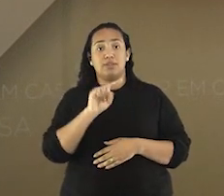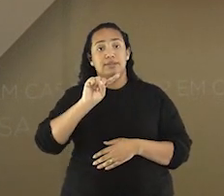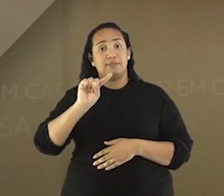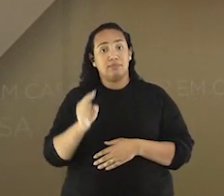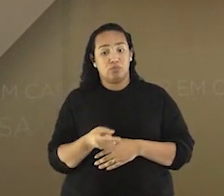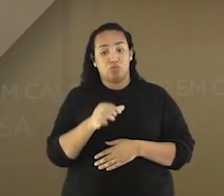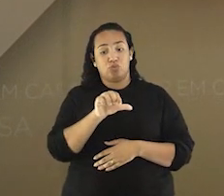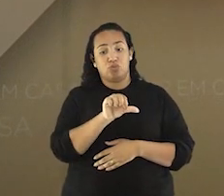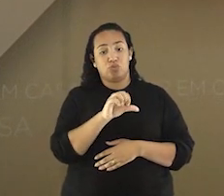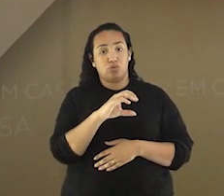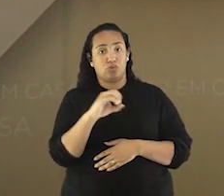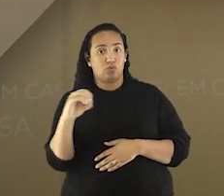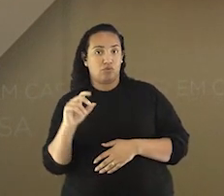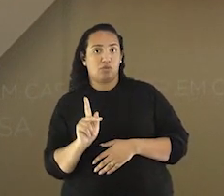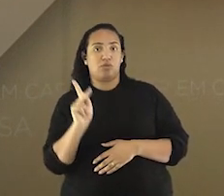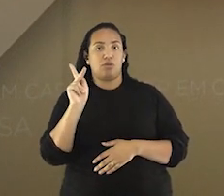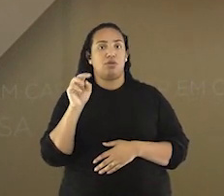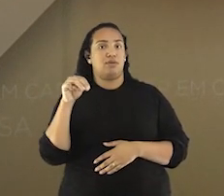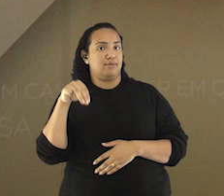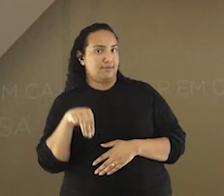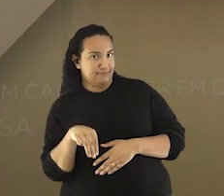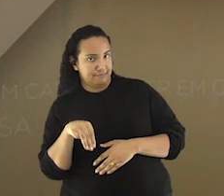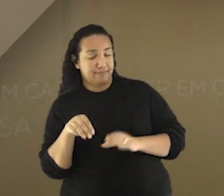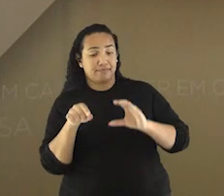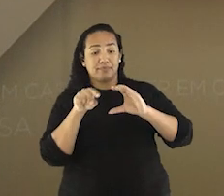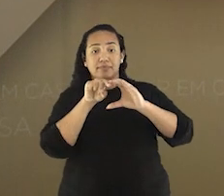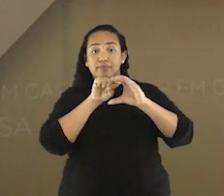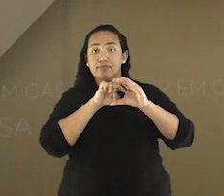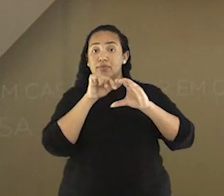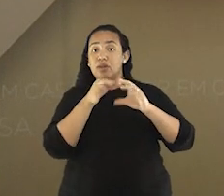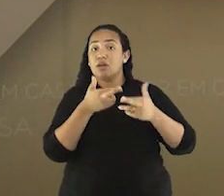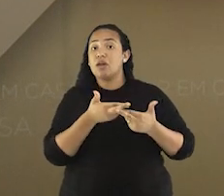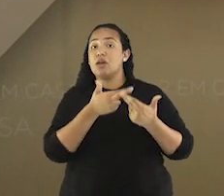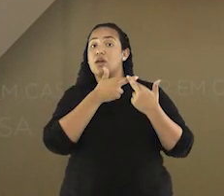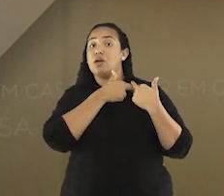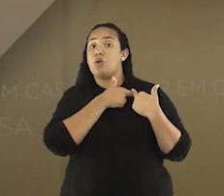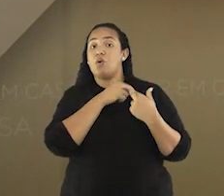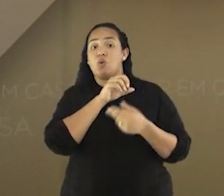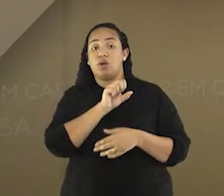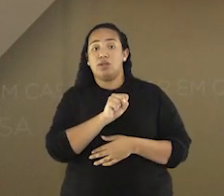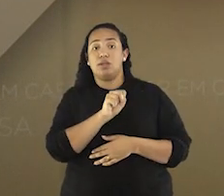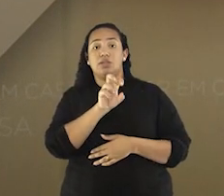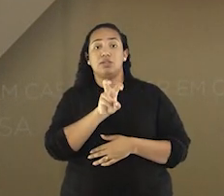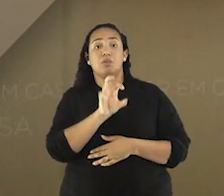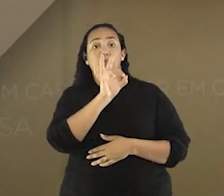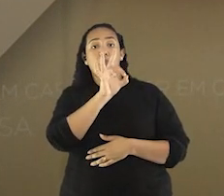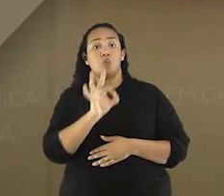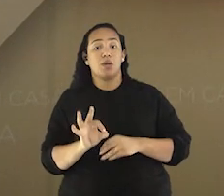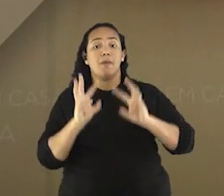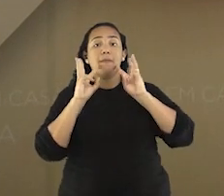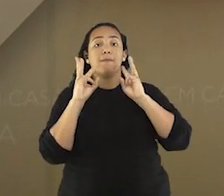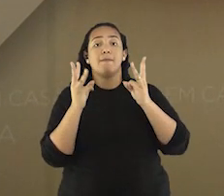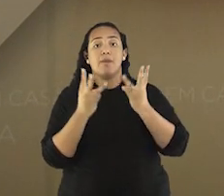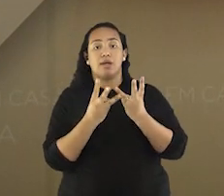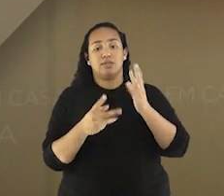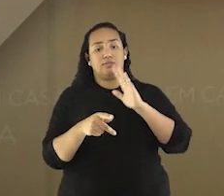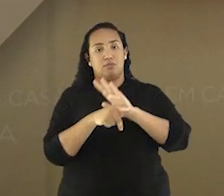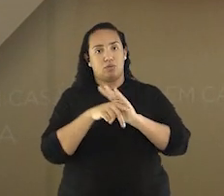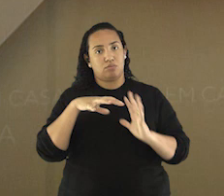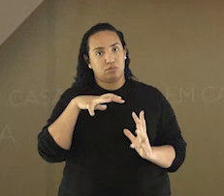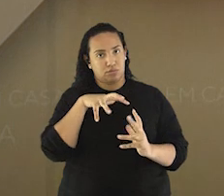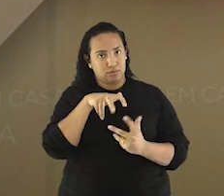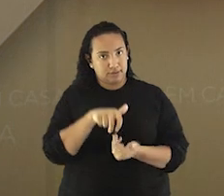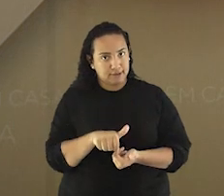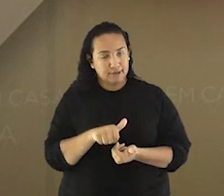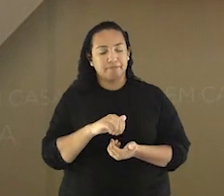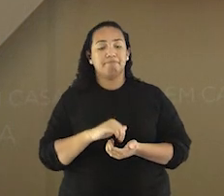2.900 quilômetros e ele é responsável por cerca de 85% da massa do planeta. É comumente